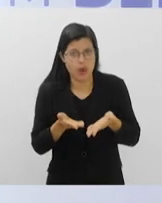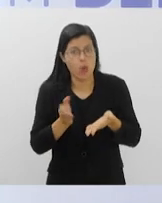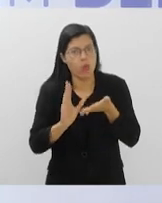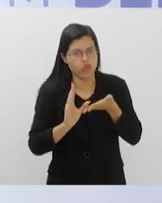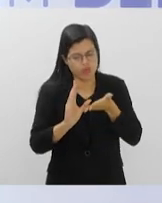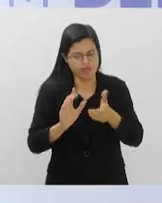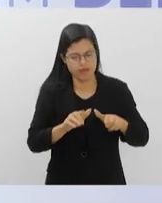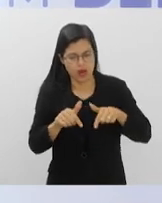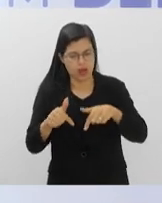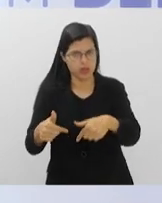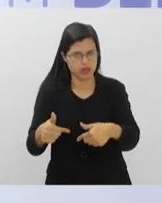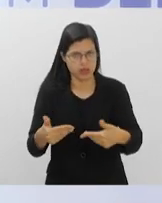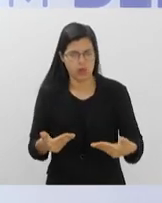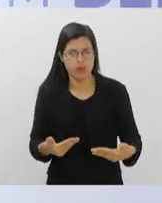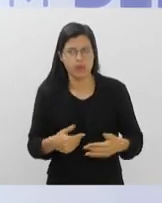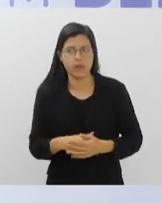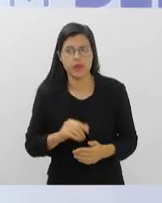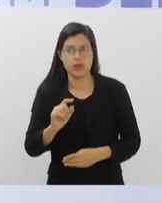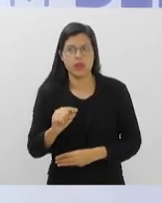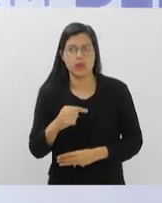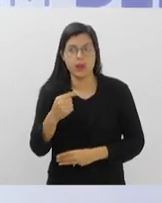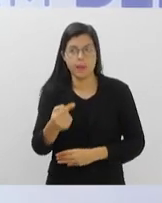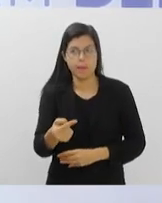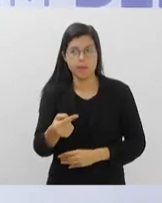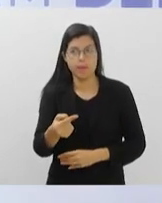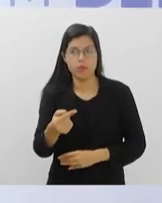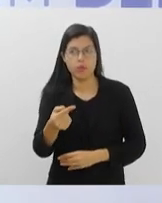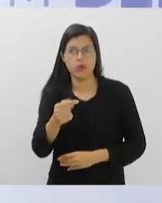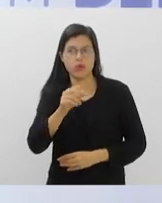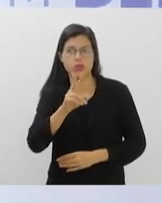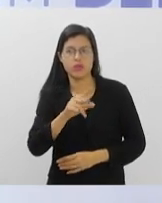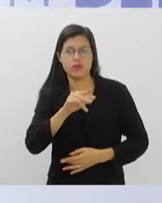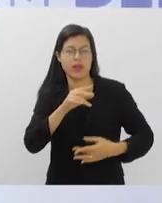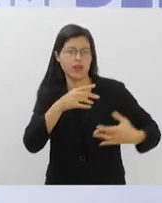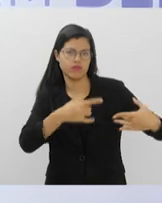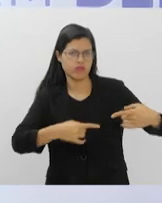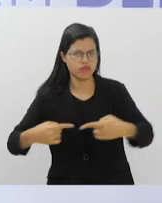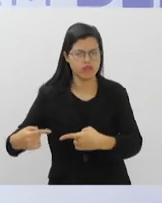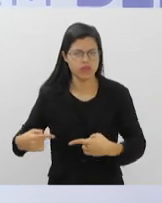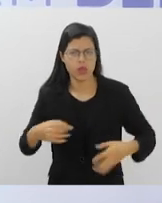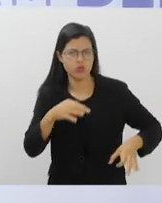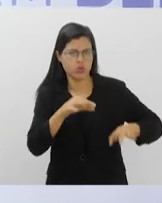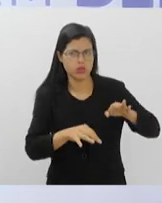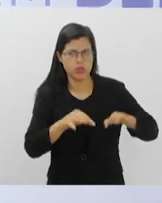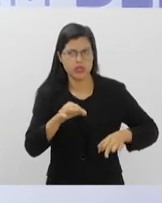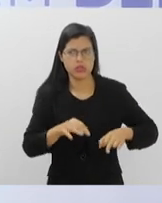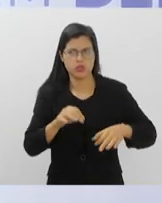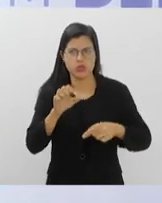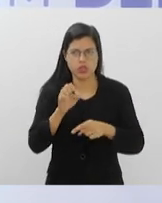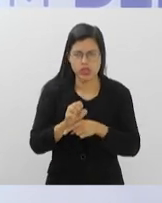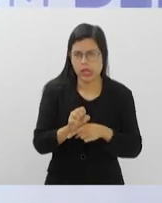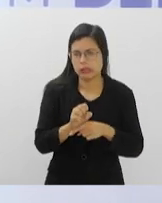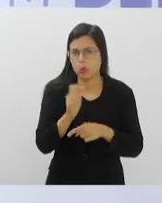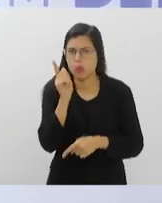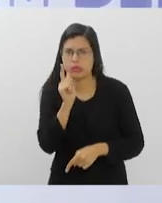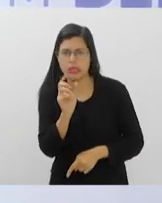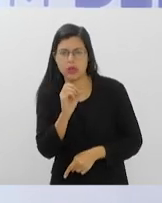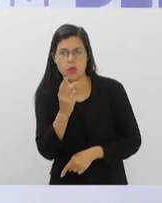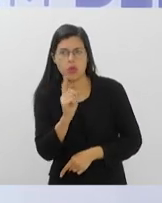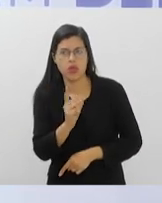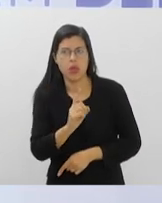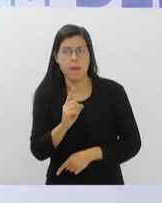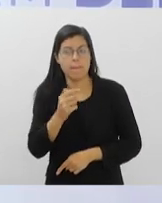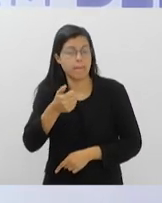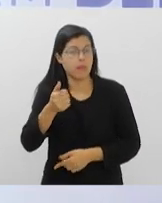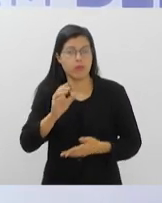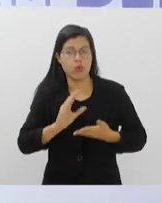depois quando aí prestigiando aqui a prioridade absoluta vai discutir na justiça se o Estado está ou não primeiro o conselho ele não tem que